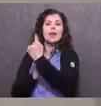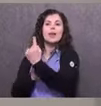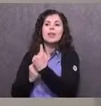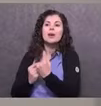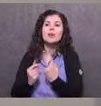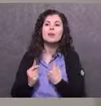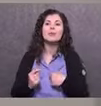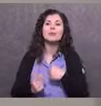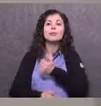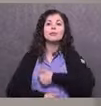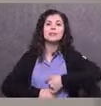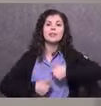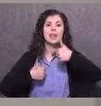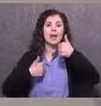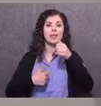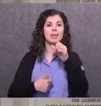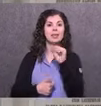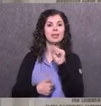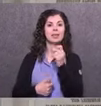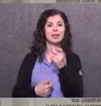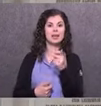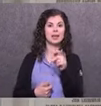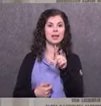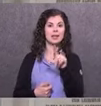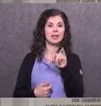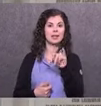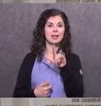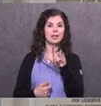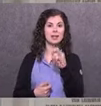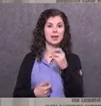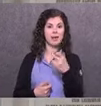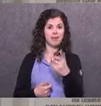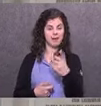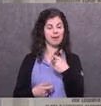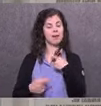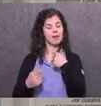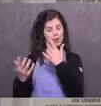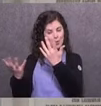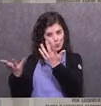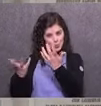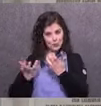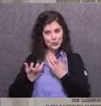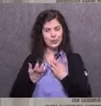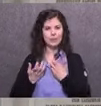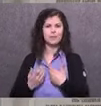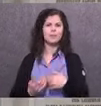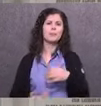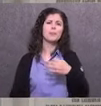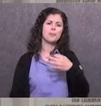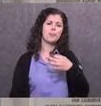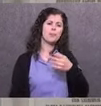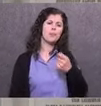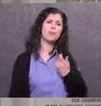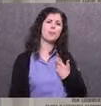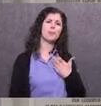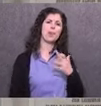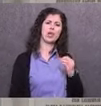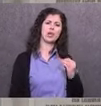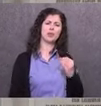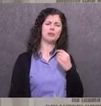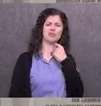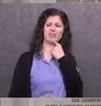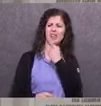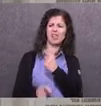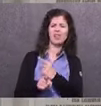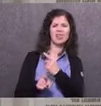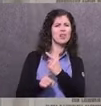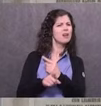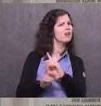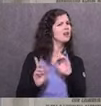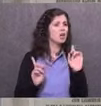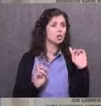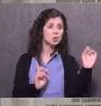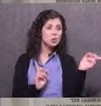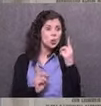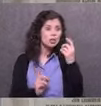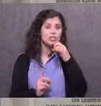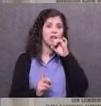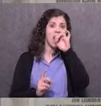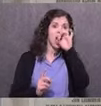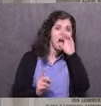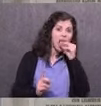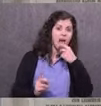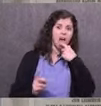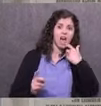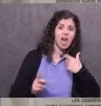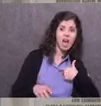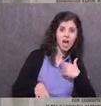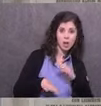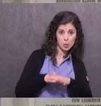Galileia. Pedro interveio, dizendo: ainda que todos se escandalizem por tua